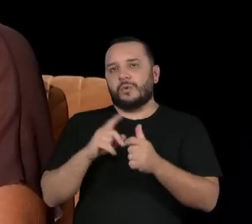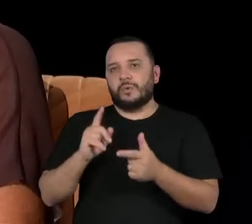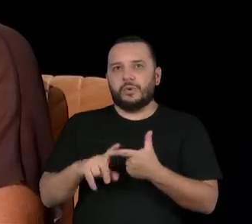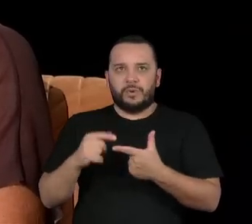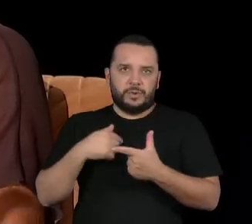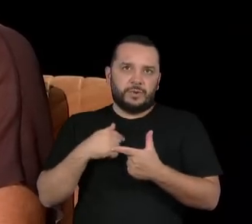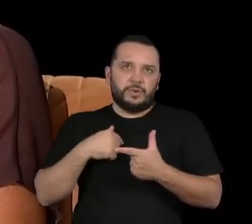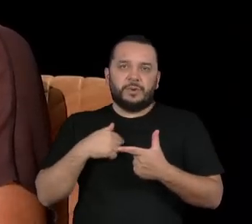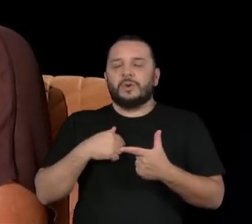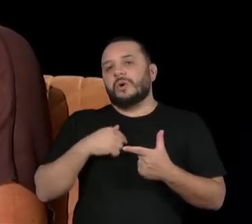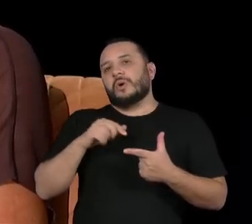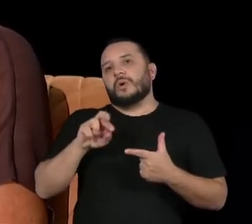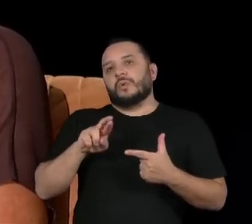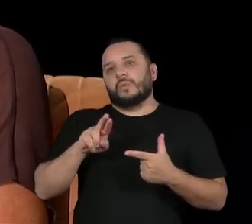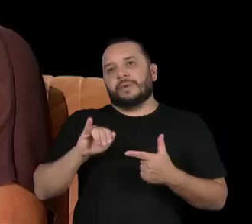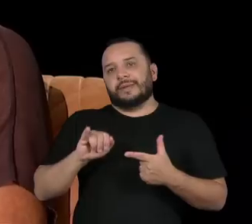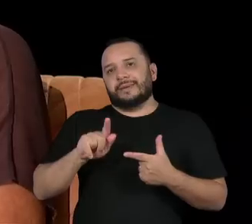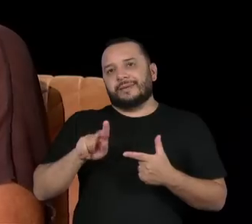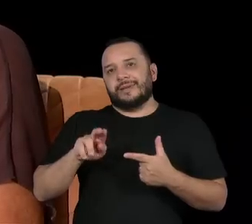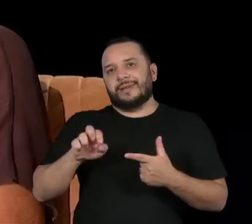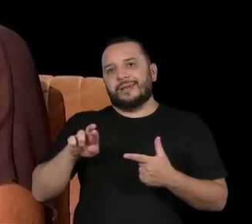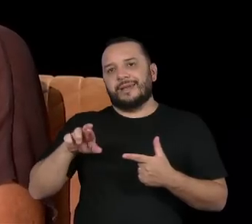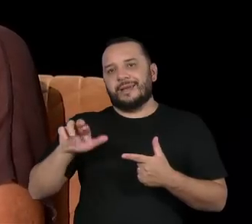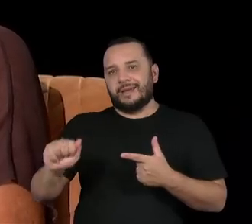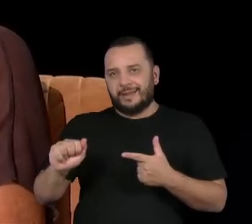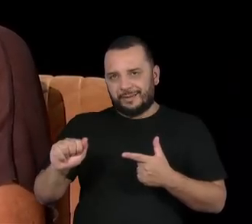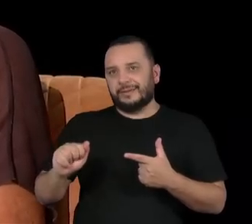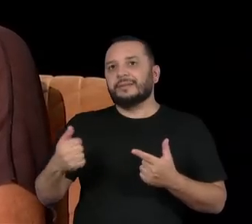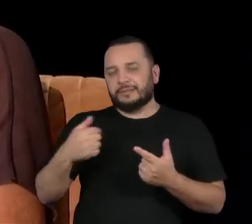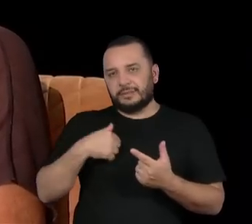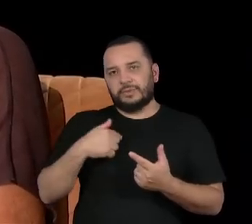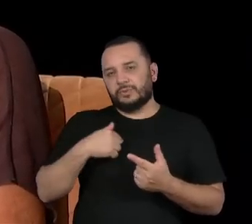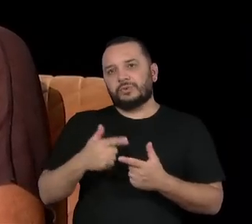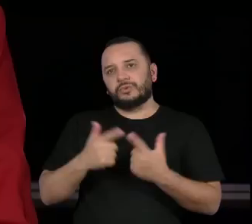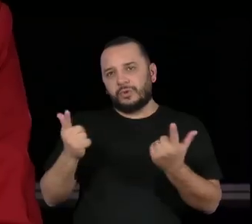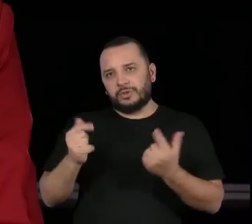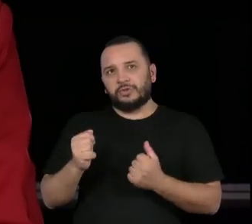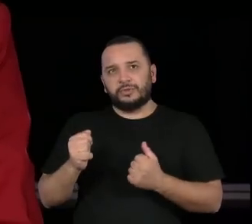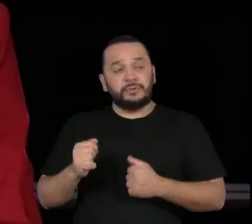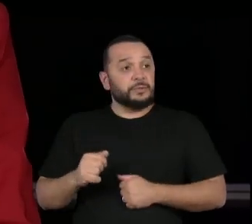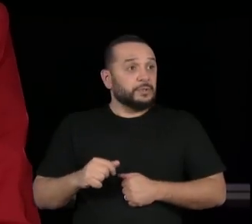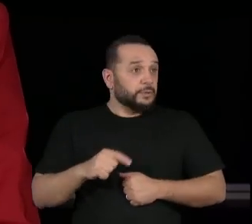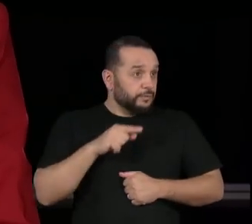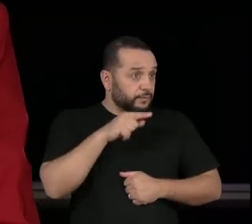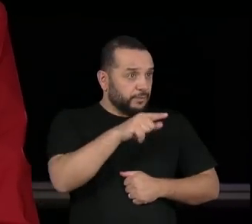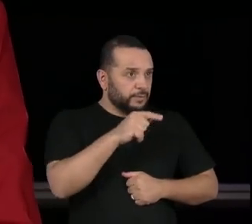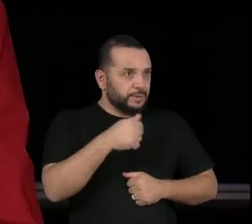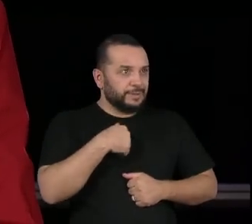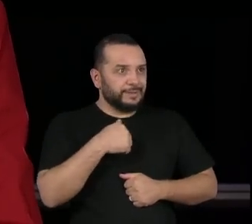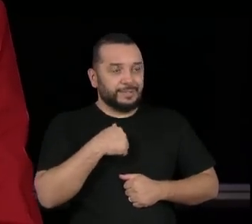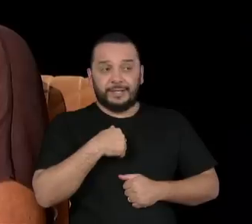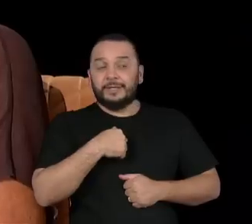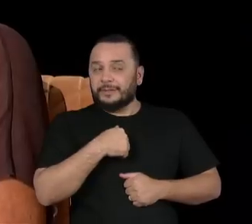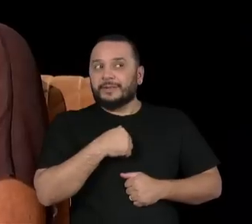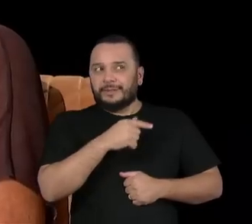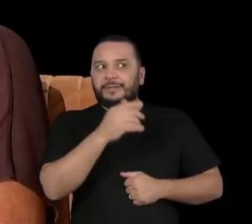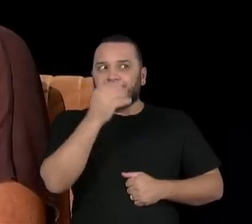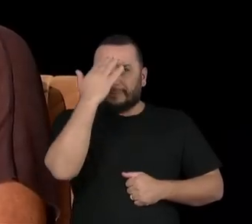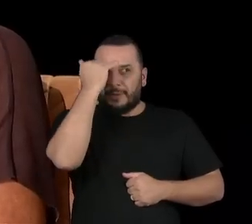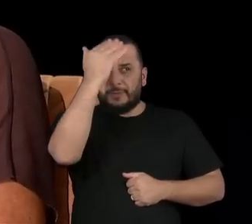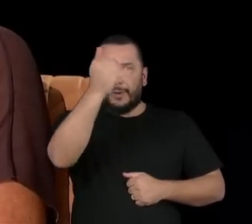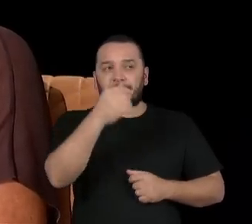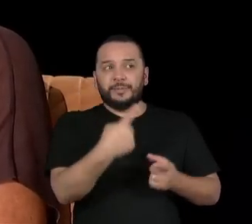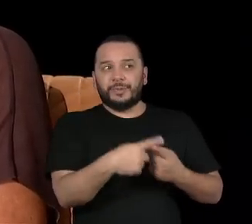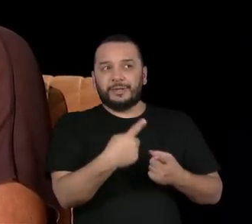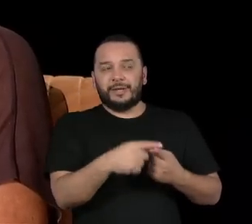e fazer o filme O Prata Palomares. Você virou a musa dos filmes censurados.